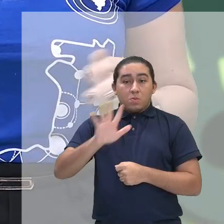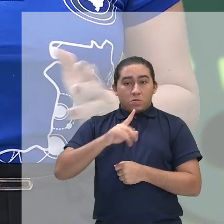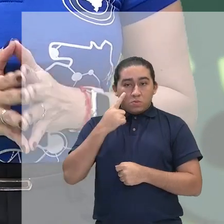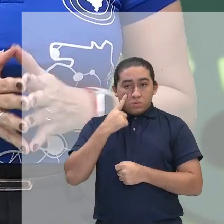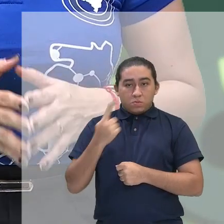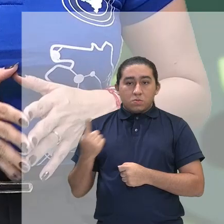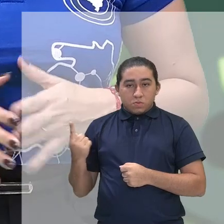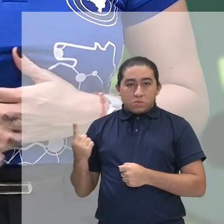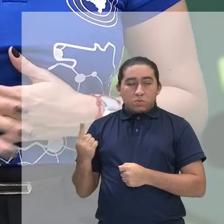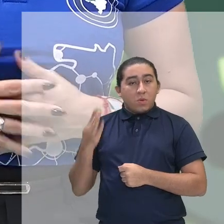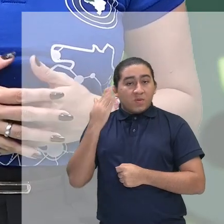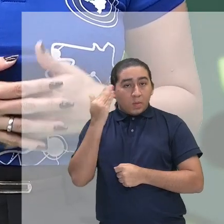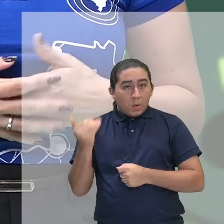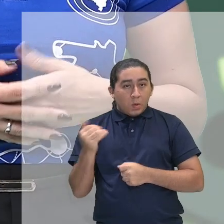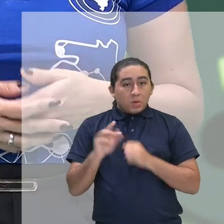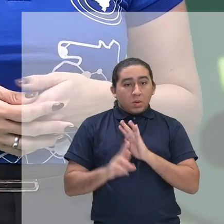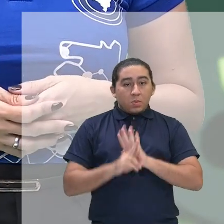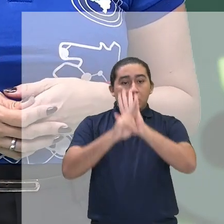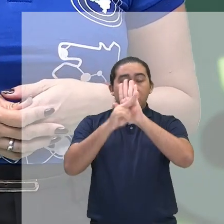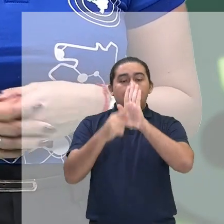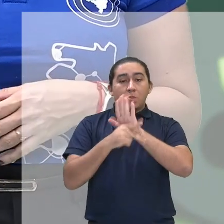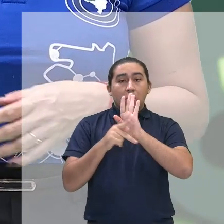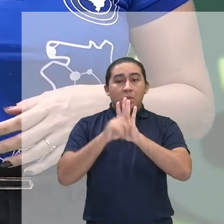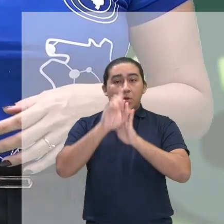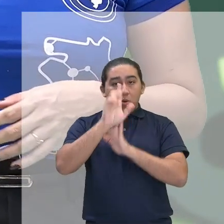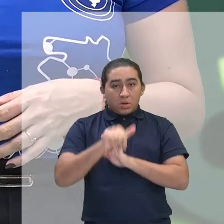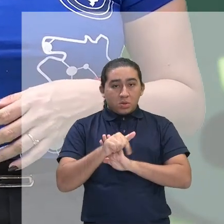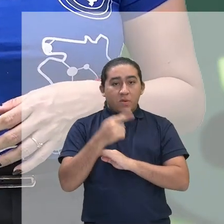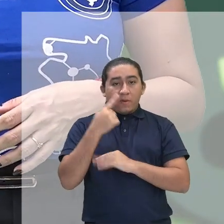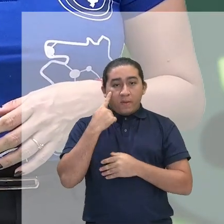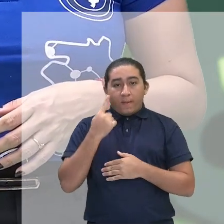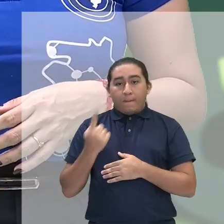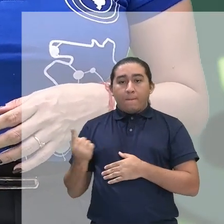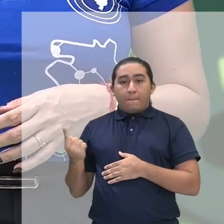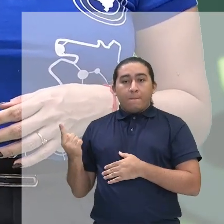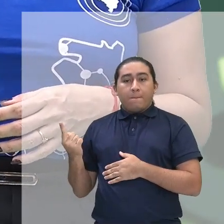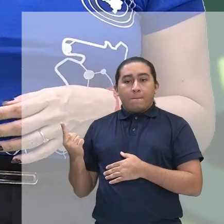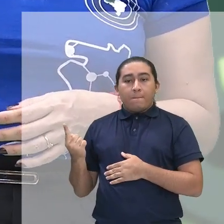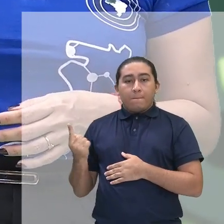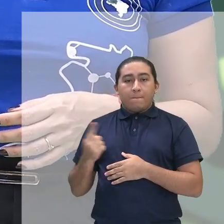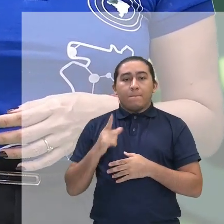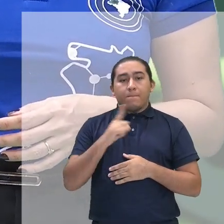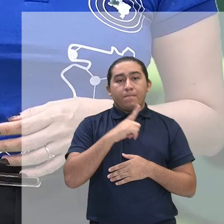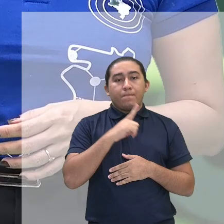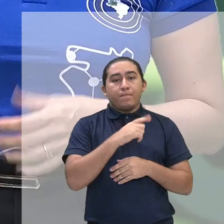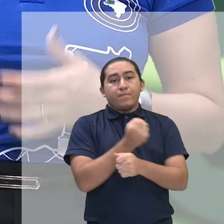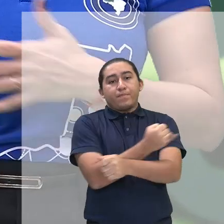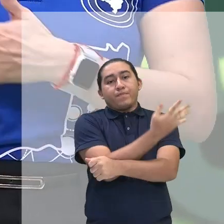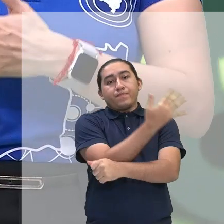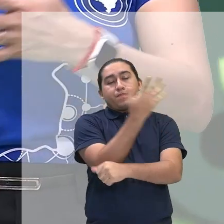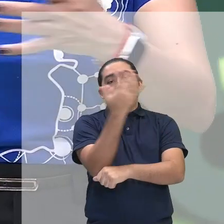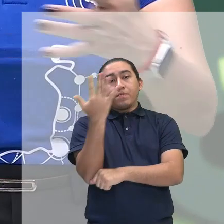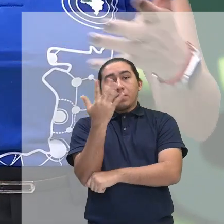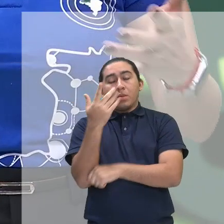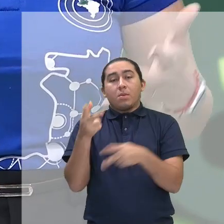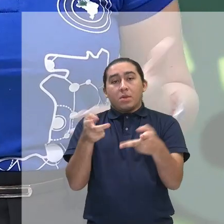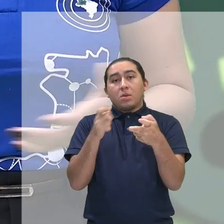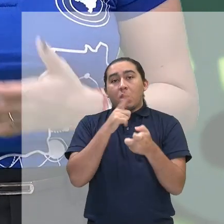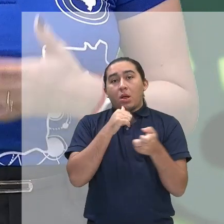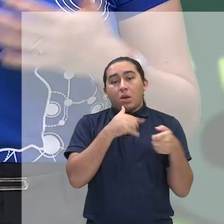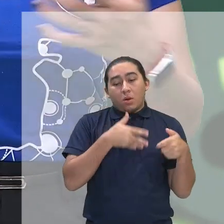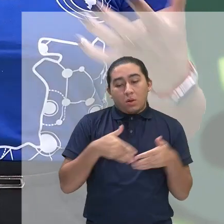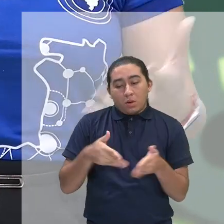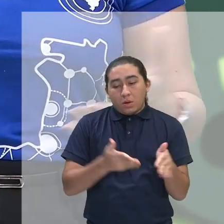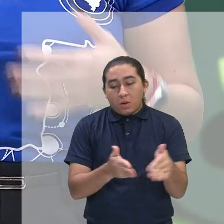bastante conhecida, né, representando aí a planície amazônica, né, a parte vegetal. A gente observa que as águas que compõem